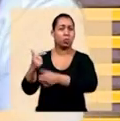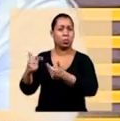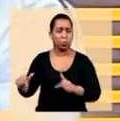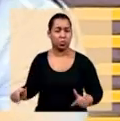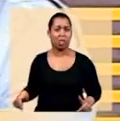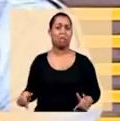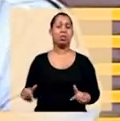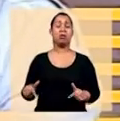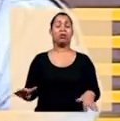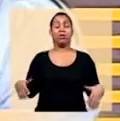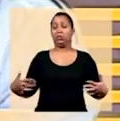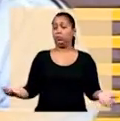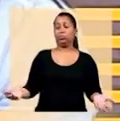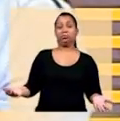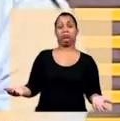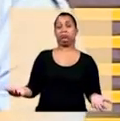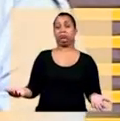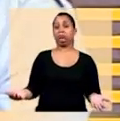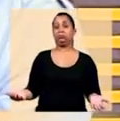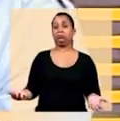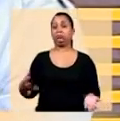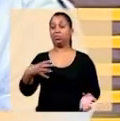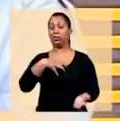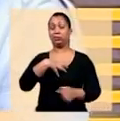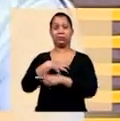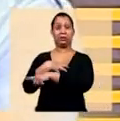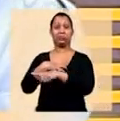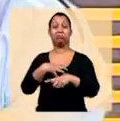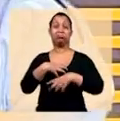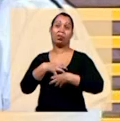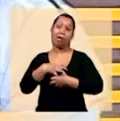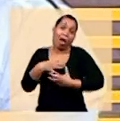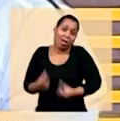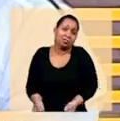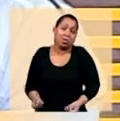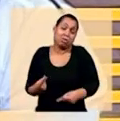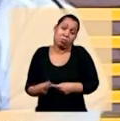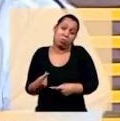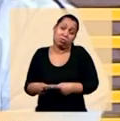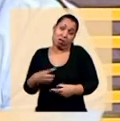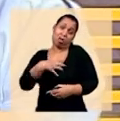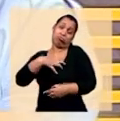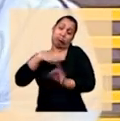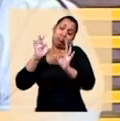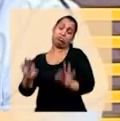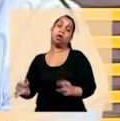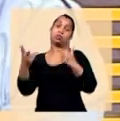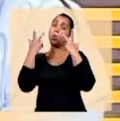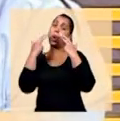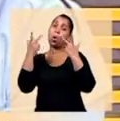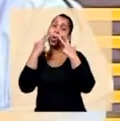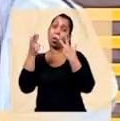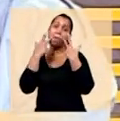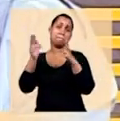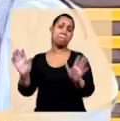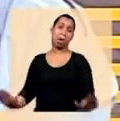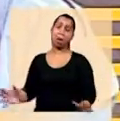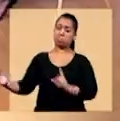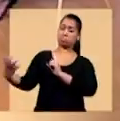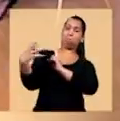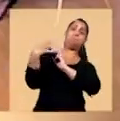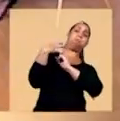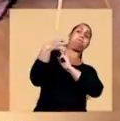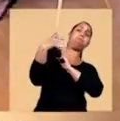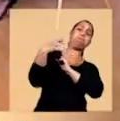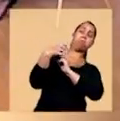uma instrução elevada, então elas acabam se submetendo àquela situação porque acreditam, às vezes, até que aquilo lá é normal. Né?